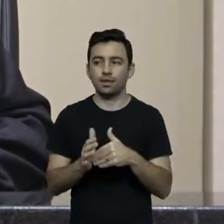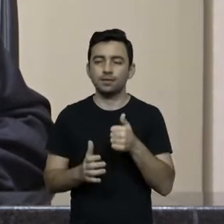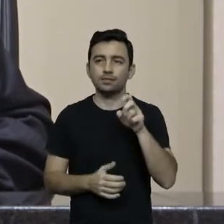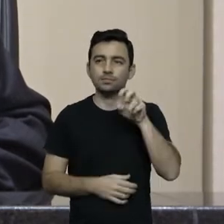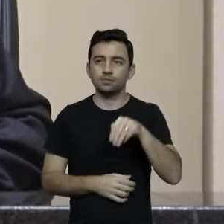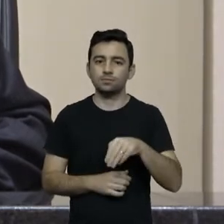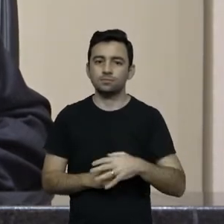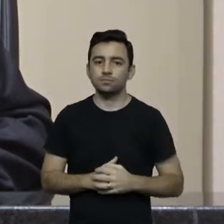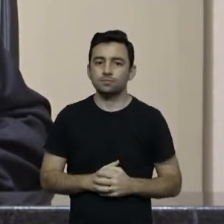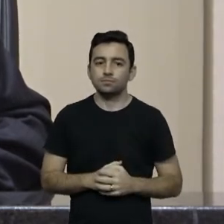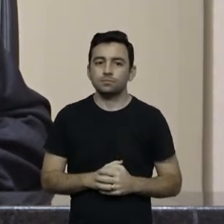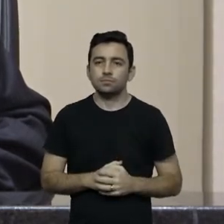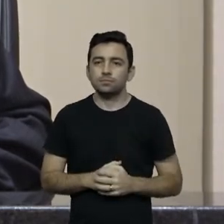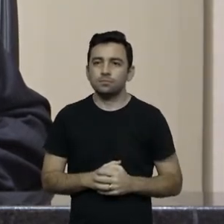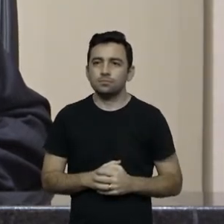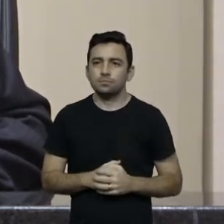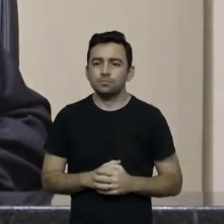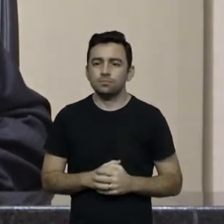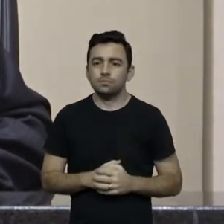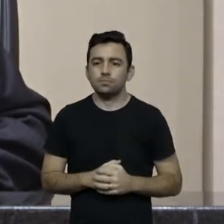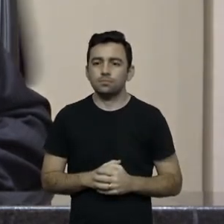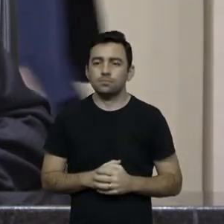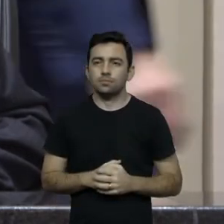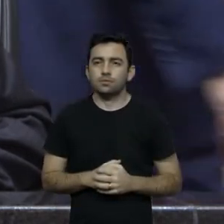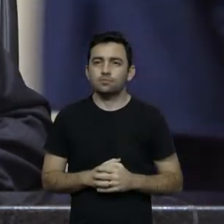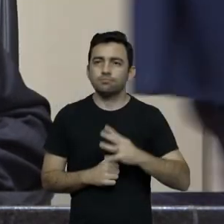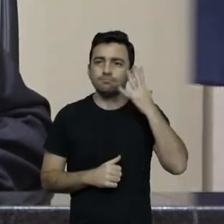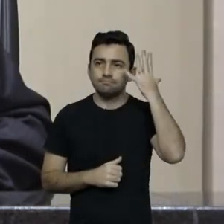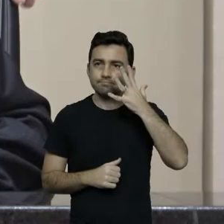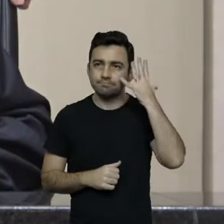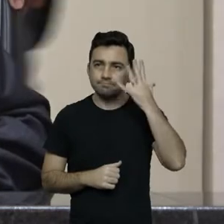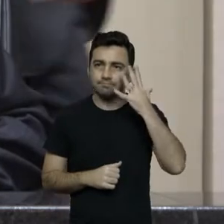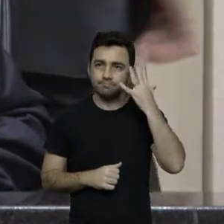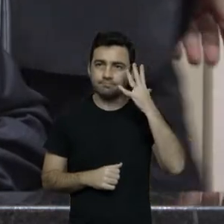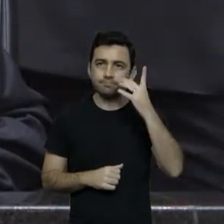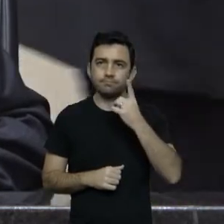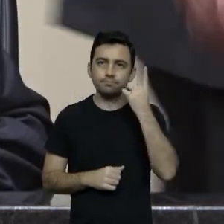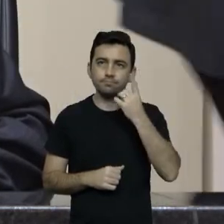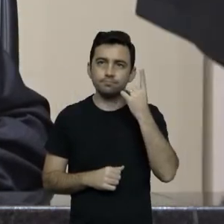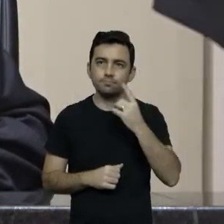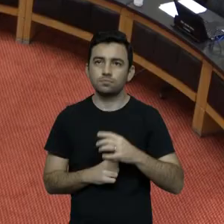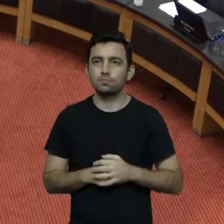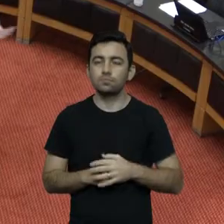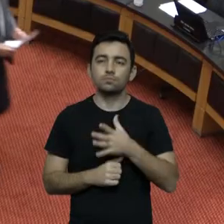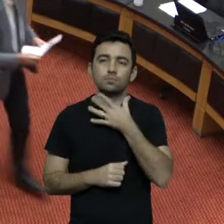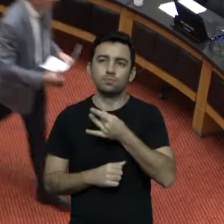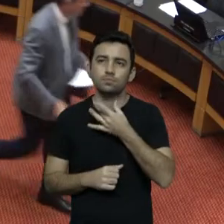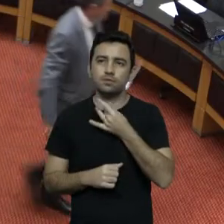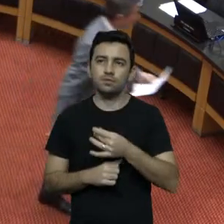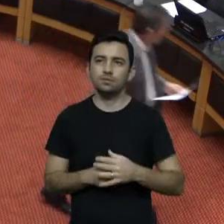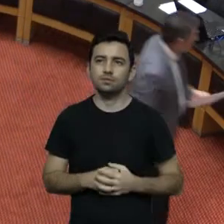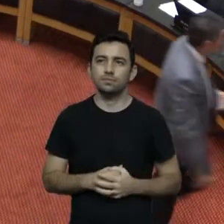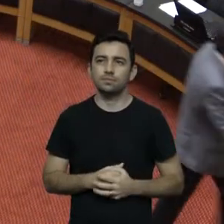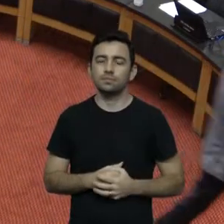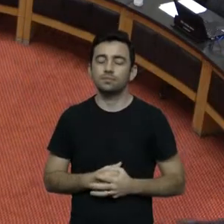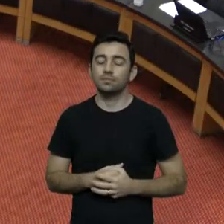minutos e fará uso da palavra Deputado Valdir cobalchini